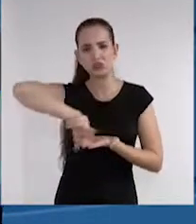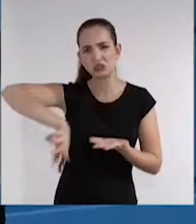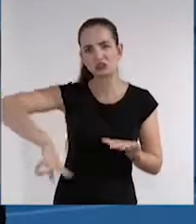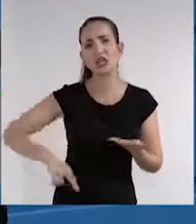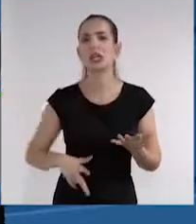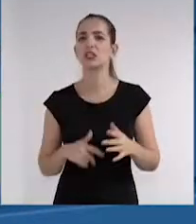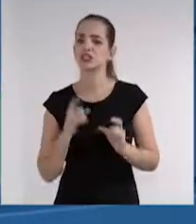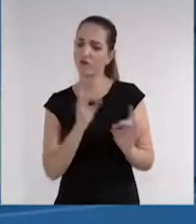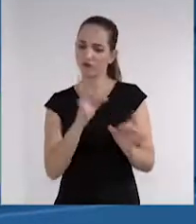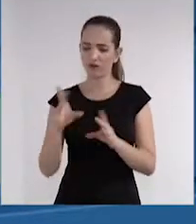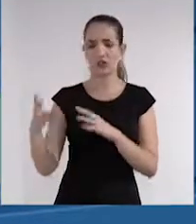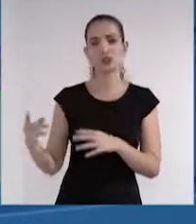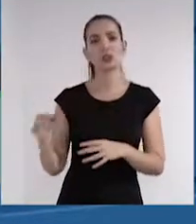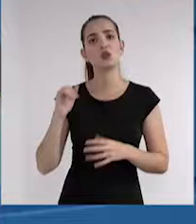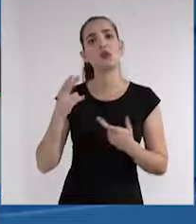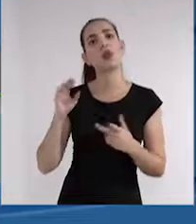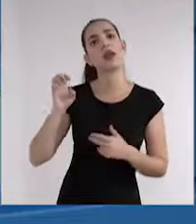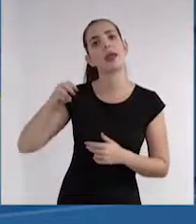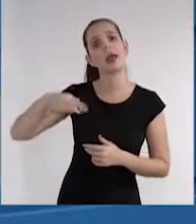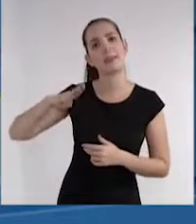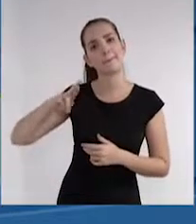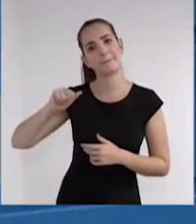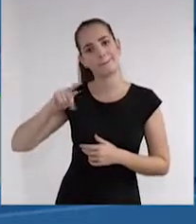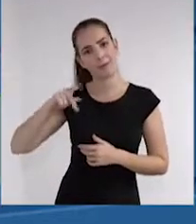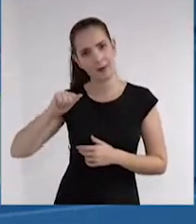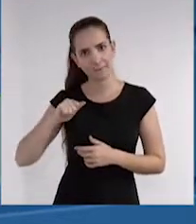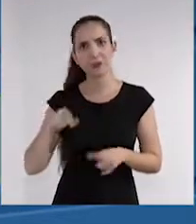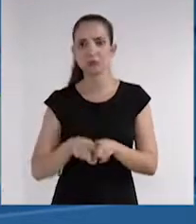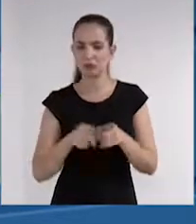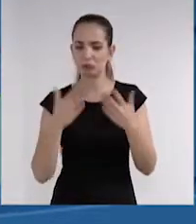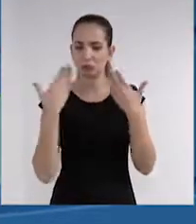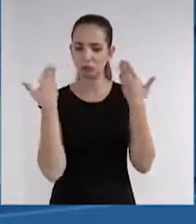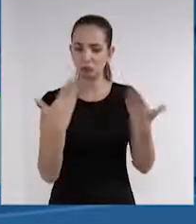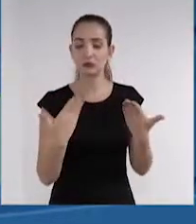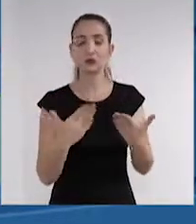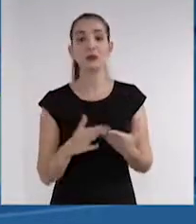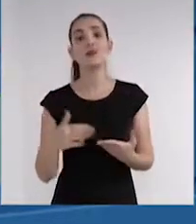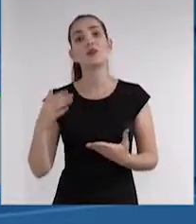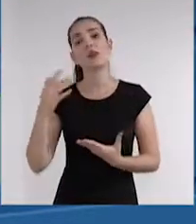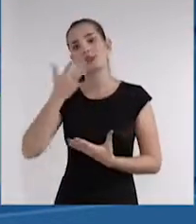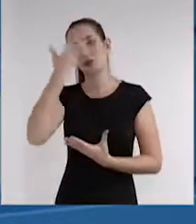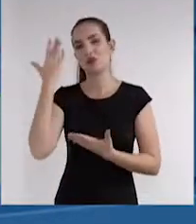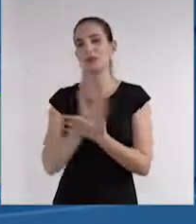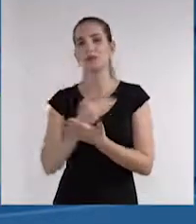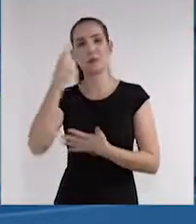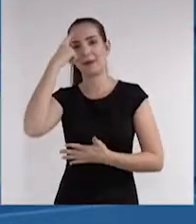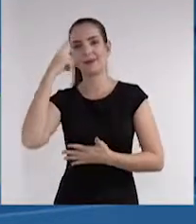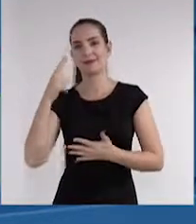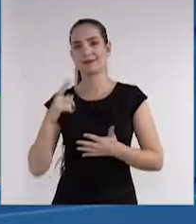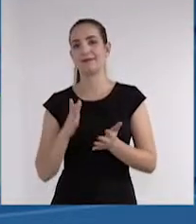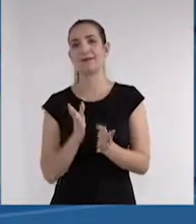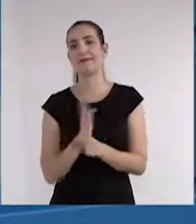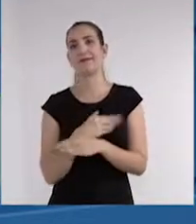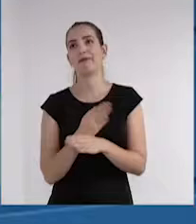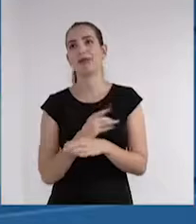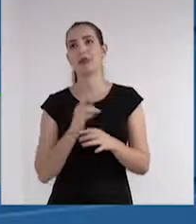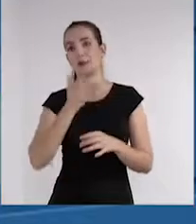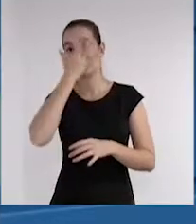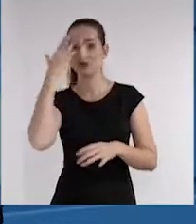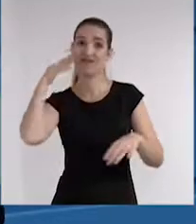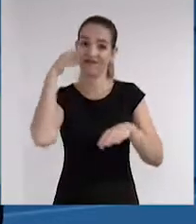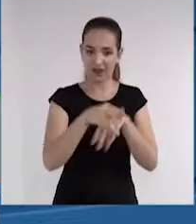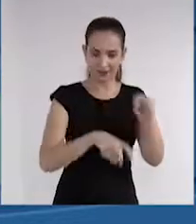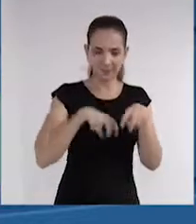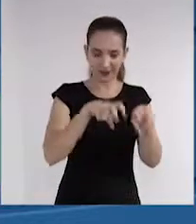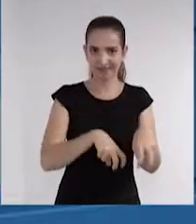E concluo a minha fala dizendo o seguinte: enganam-se aqueles que acham que aquele que vai para a terra ganhou aquela terra.